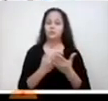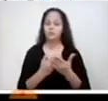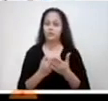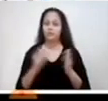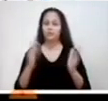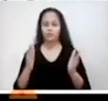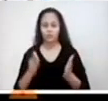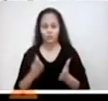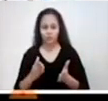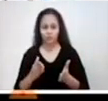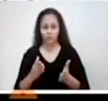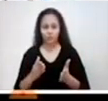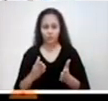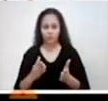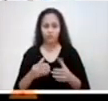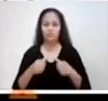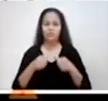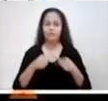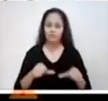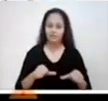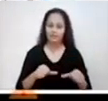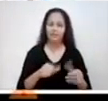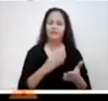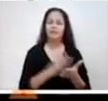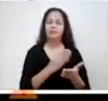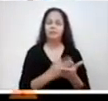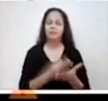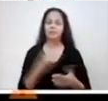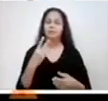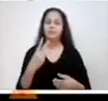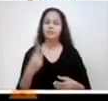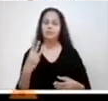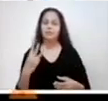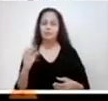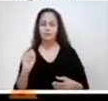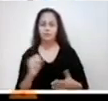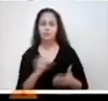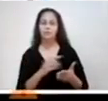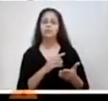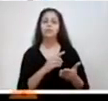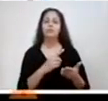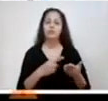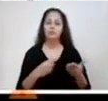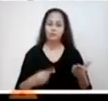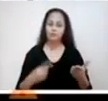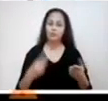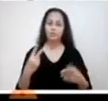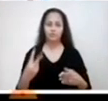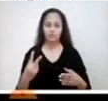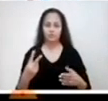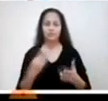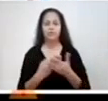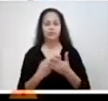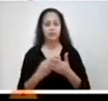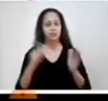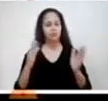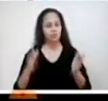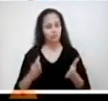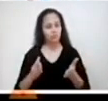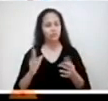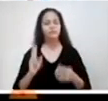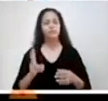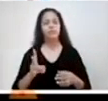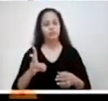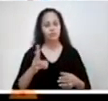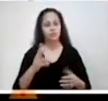de hoje ele está disponível a partir da página 238 da apostila 2. Na aula de hoje nós